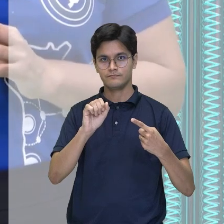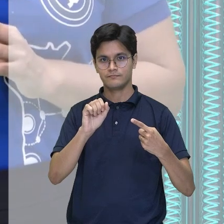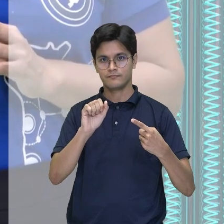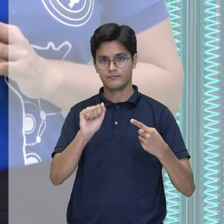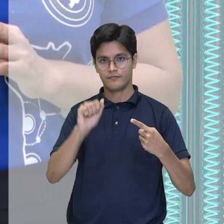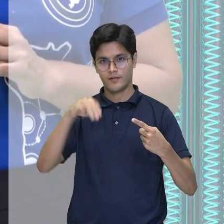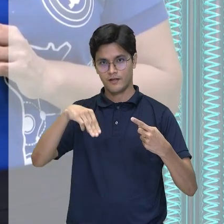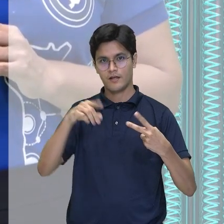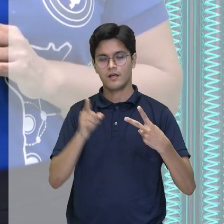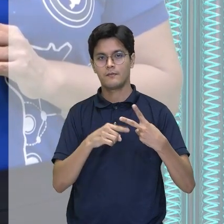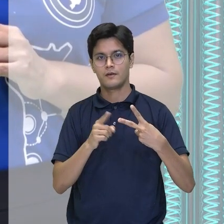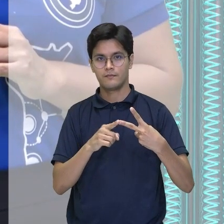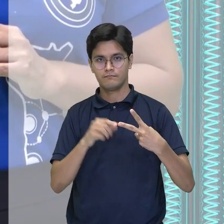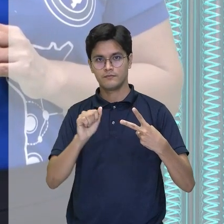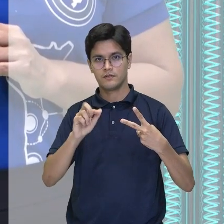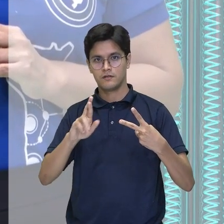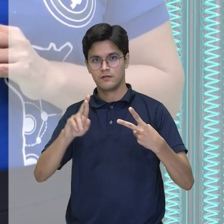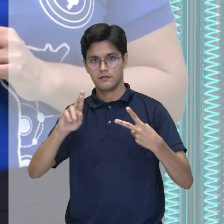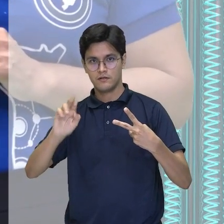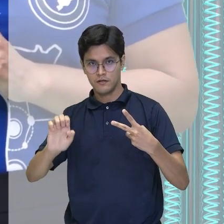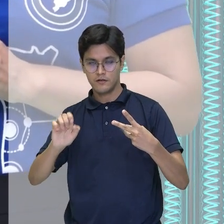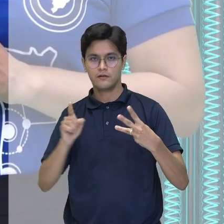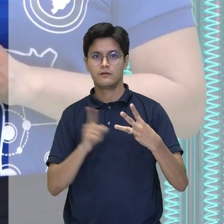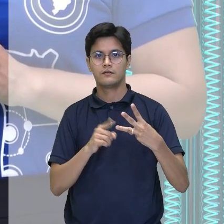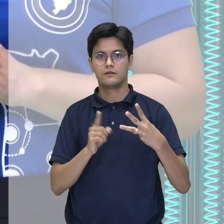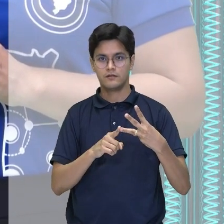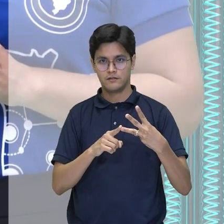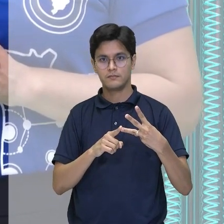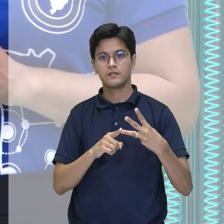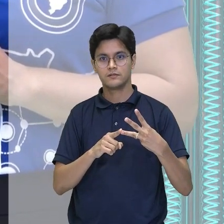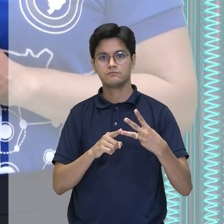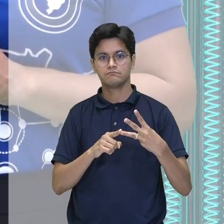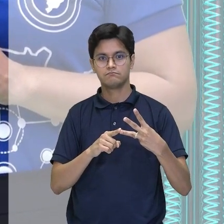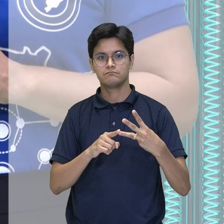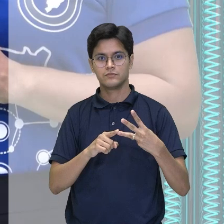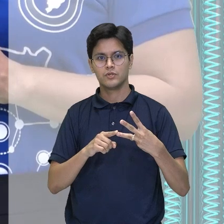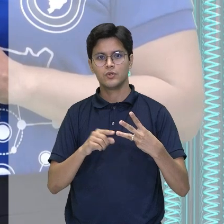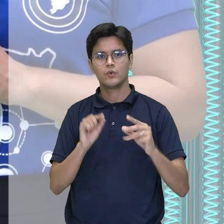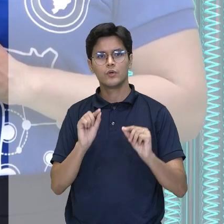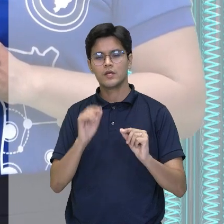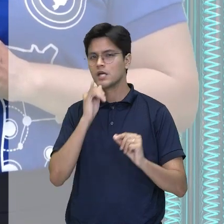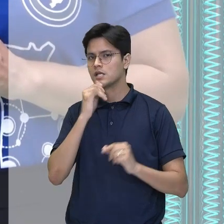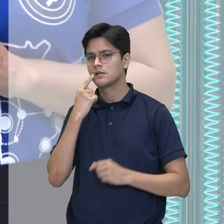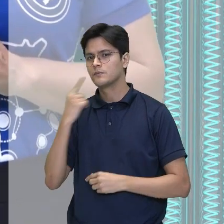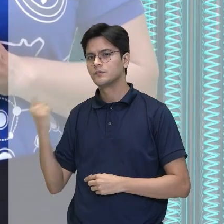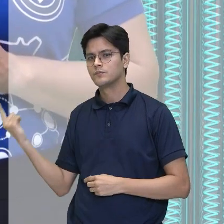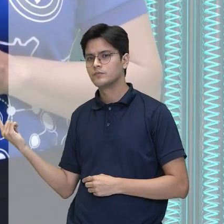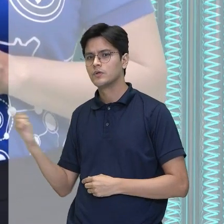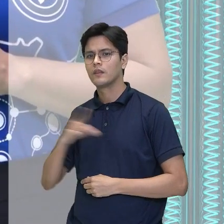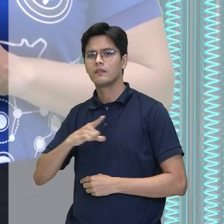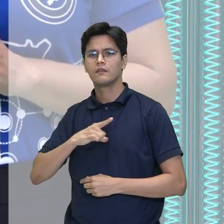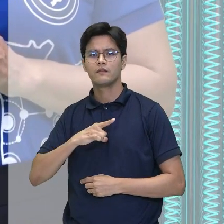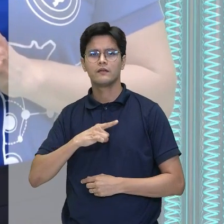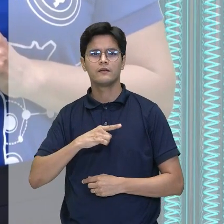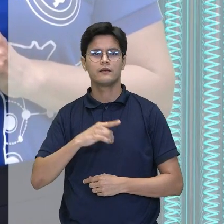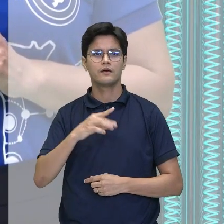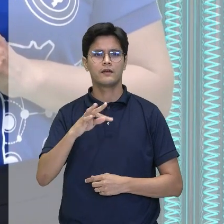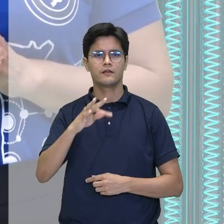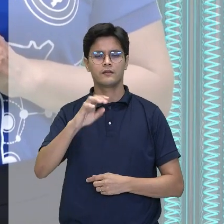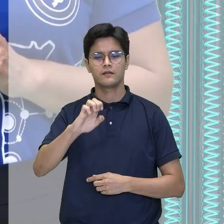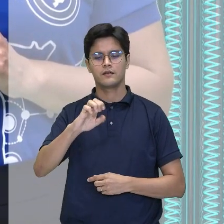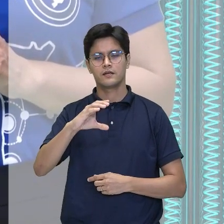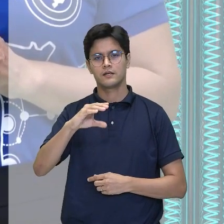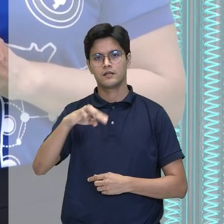plurais. Vejam que aqui eu tenho effects. E aqui eu tenho technology. Singular acompanha is. E